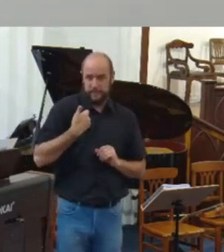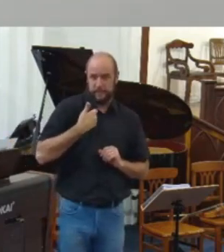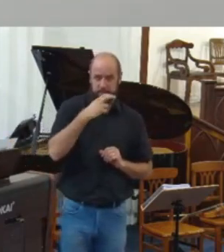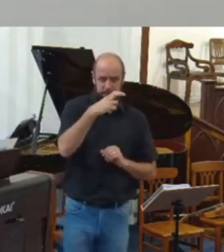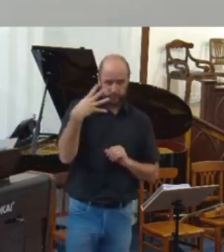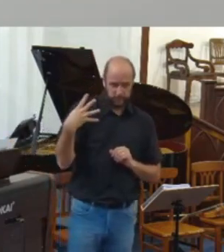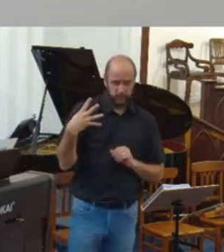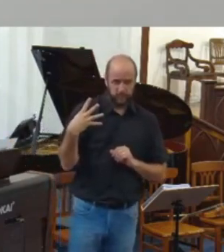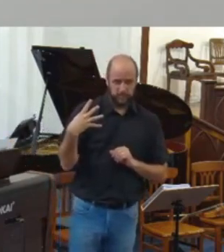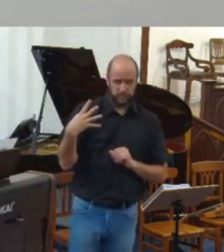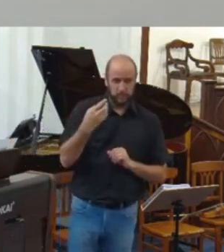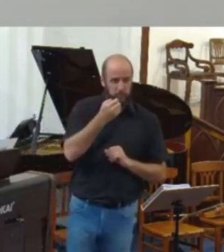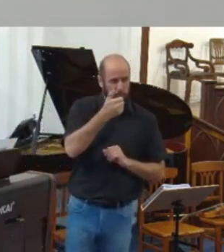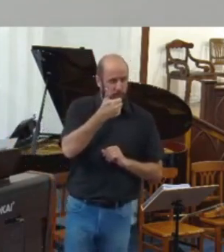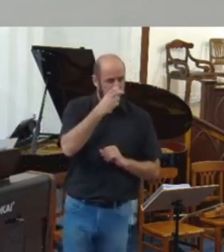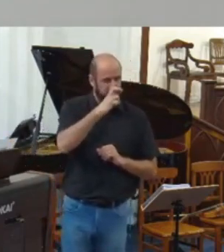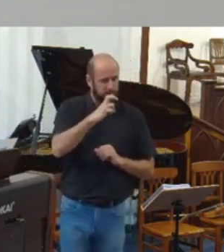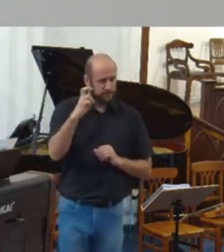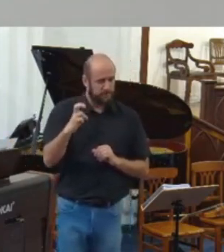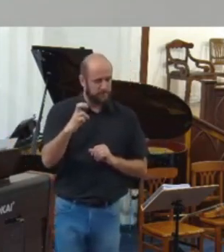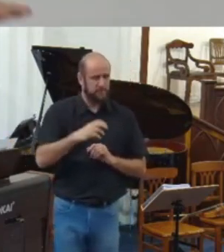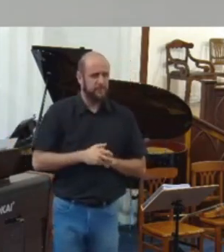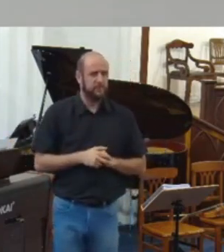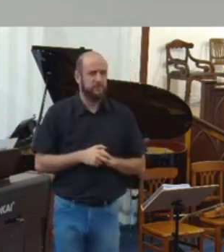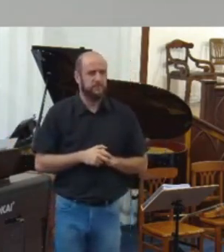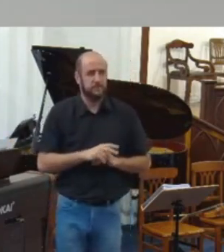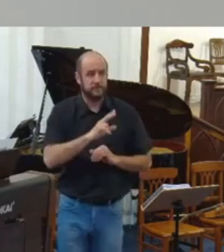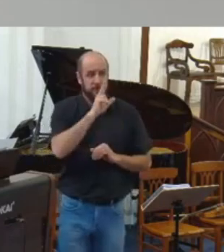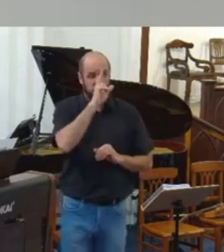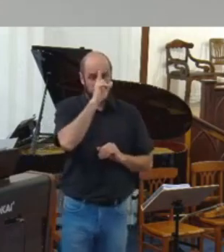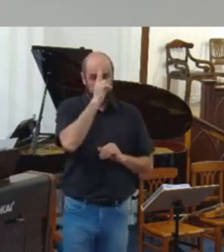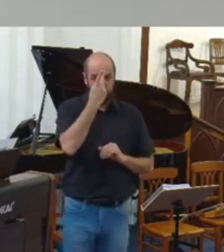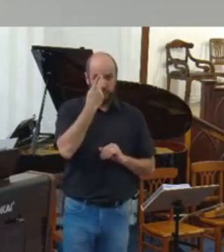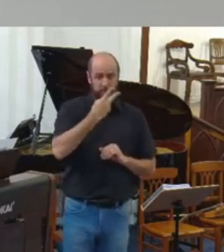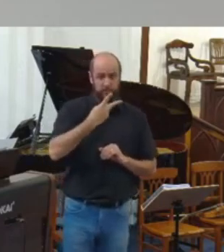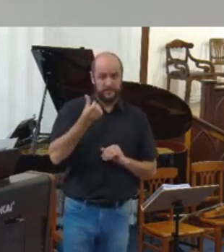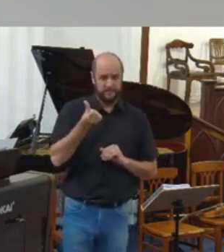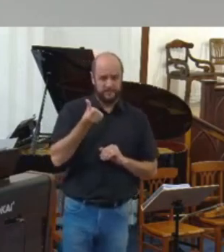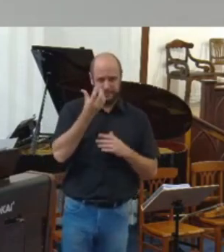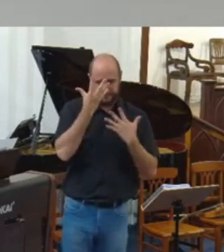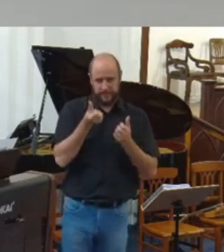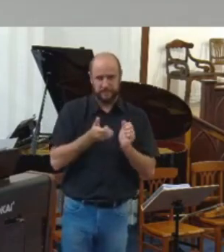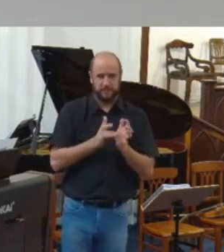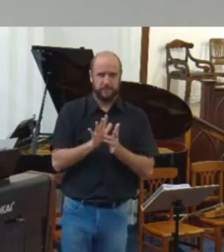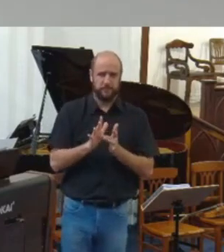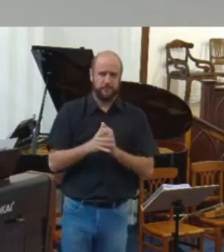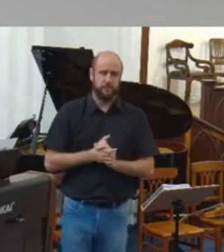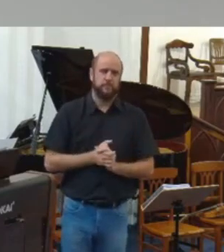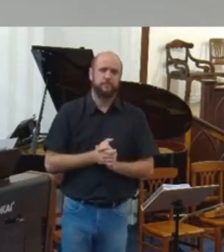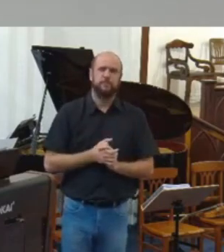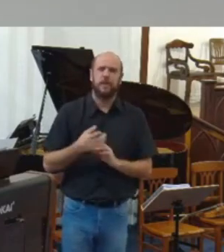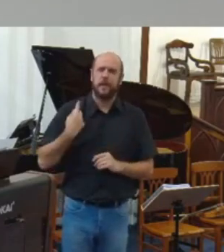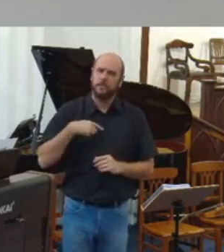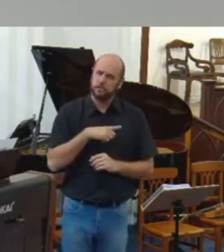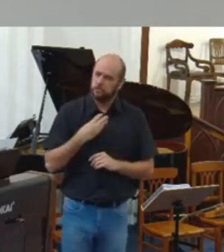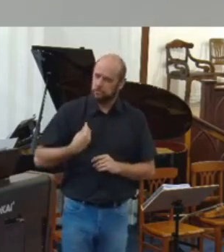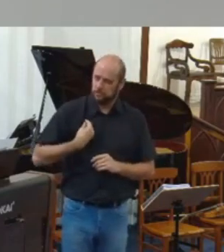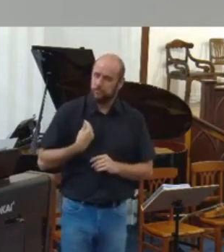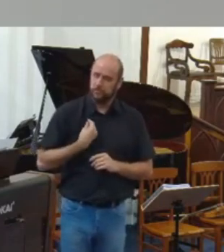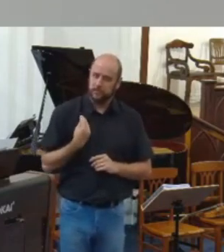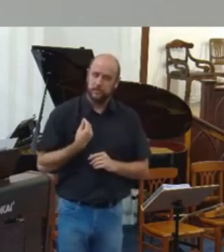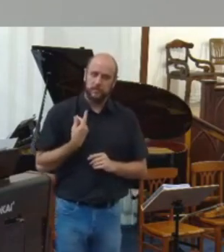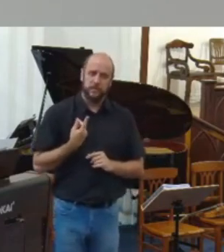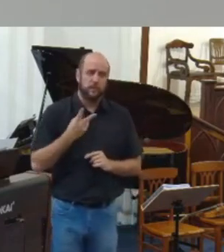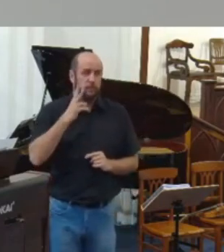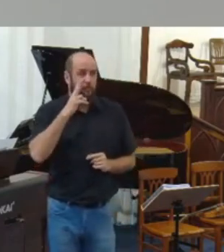54 anos, indo para 55, convertido aos 26. A tendência que a gente tem é de se